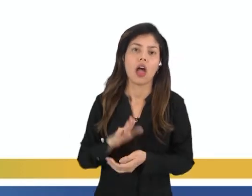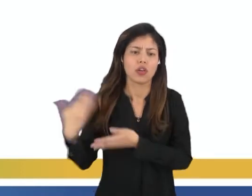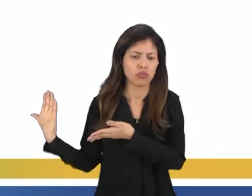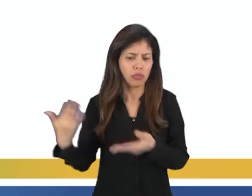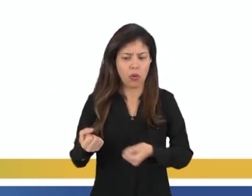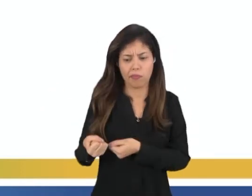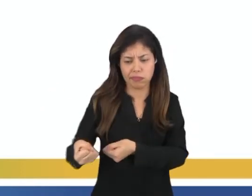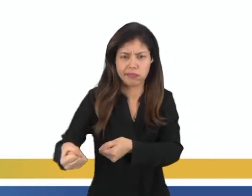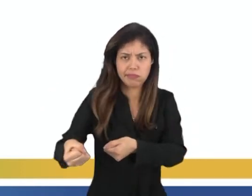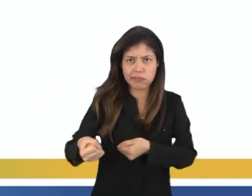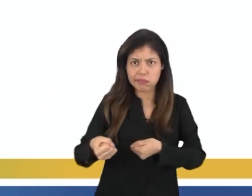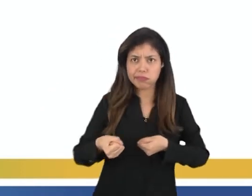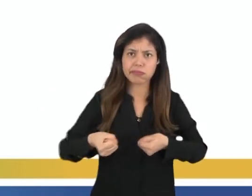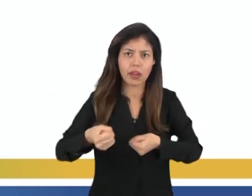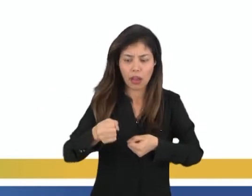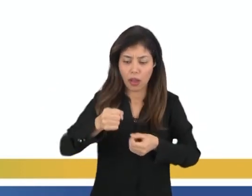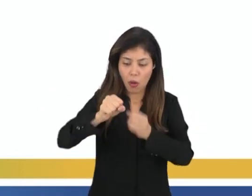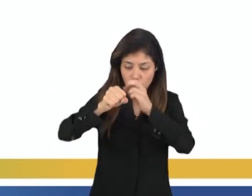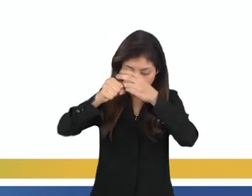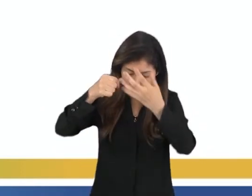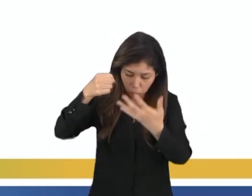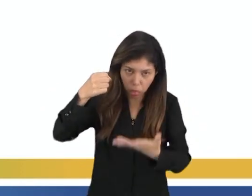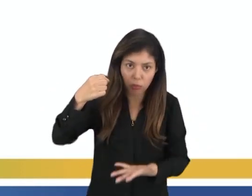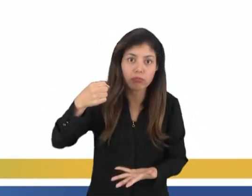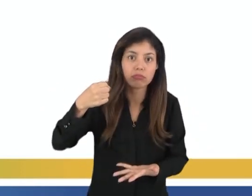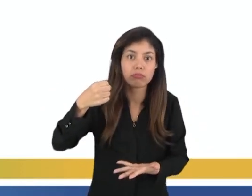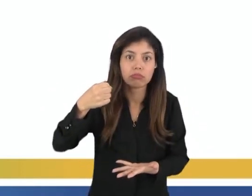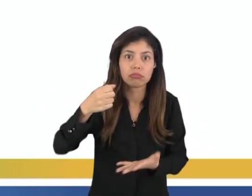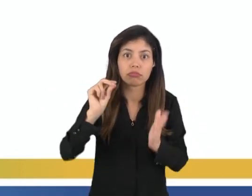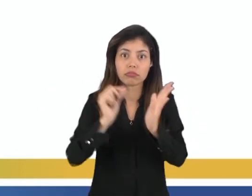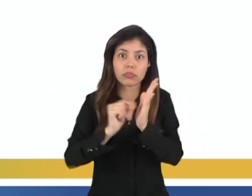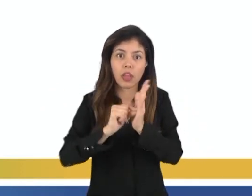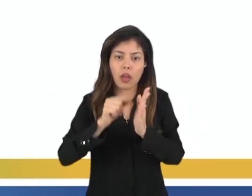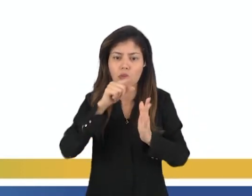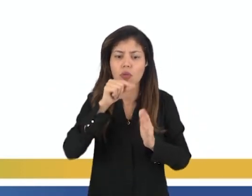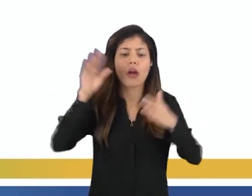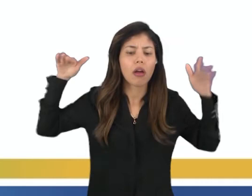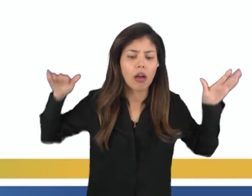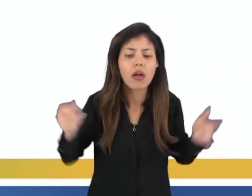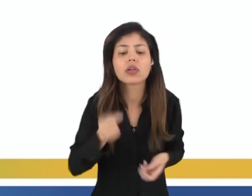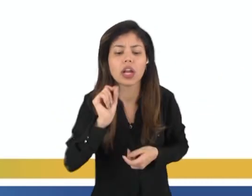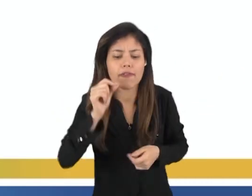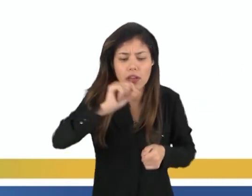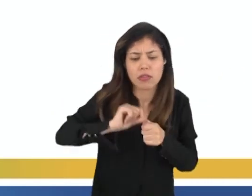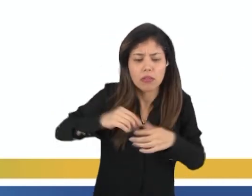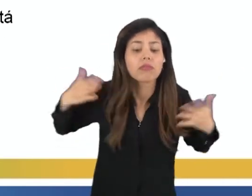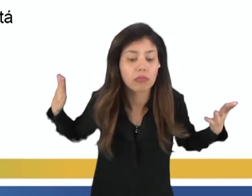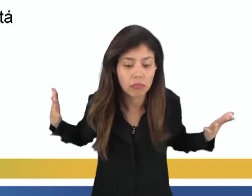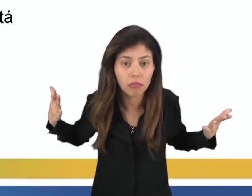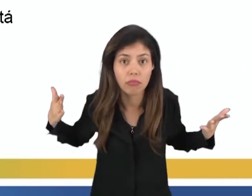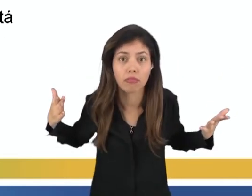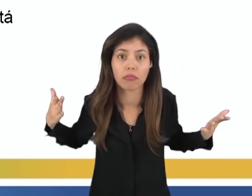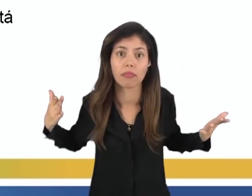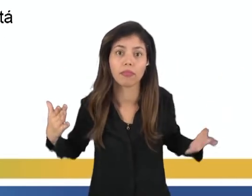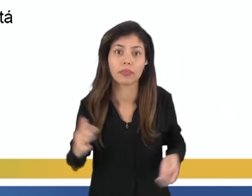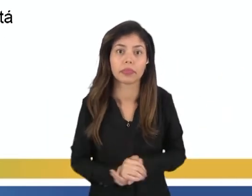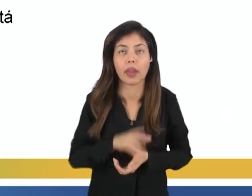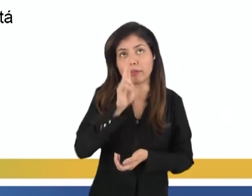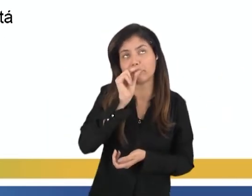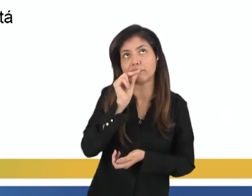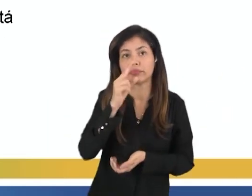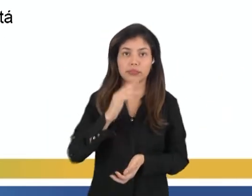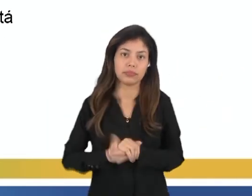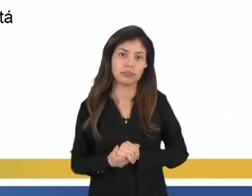madeira e o suco do Pica-Pau derramou todinho no chão. Ele saiu voando e disse: "O que você está fazendo?" Pato